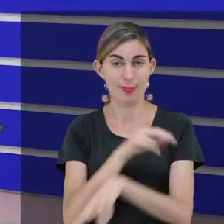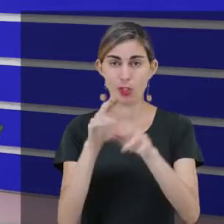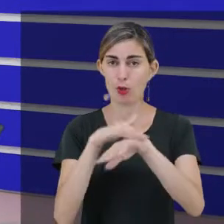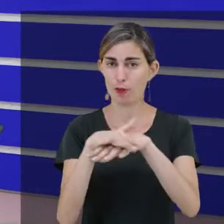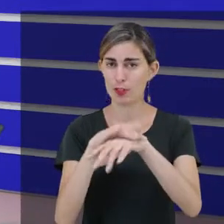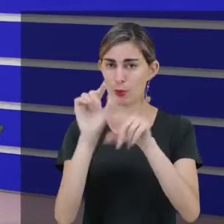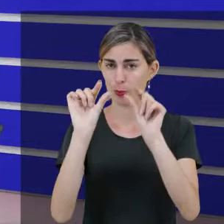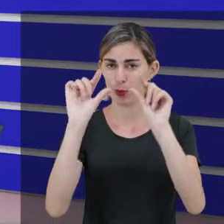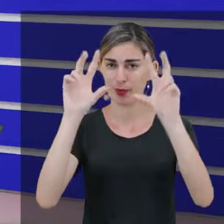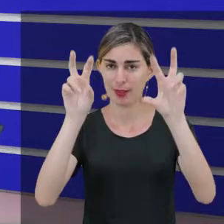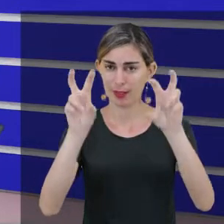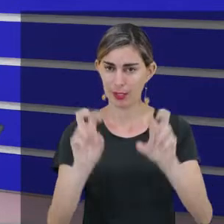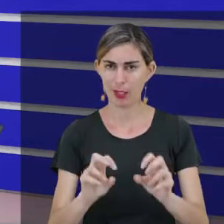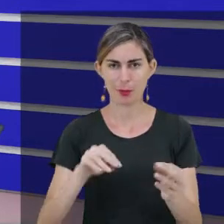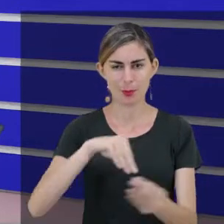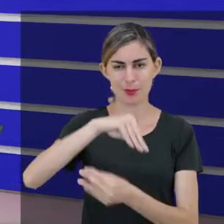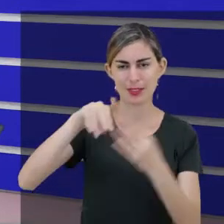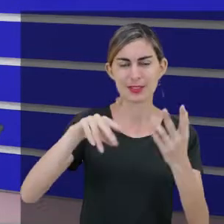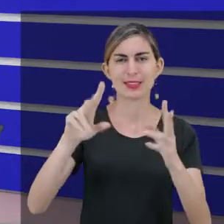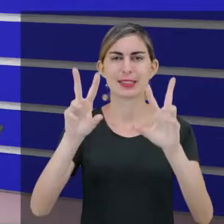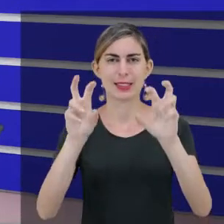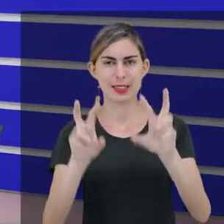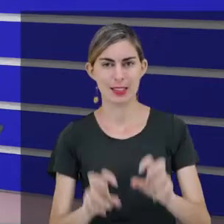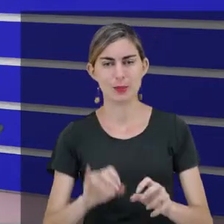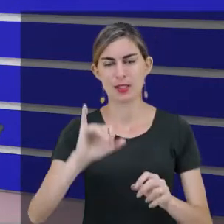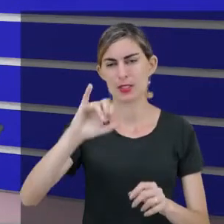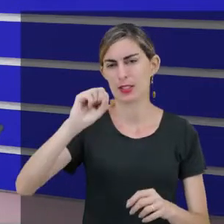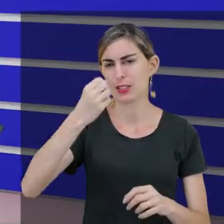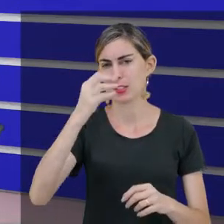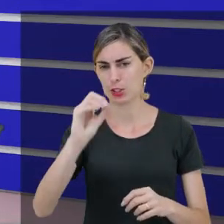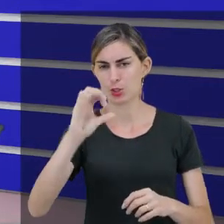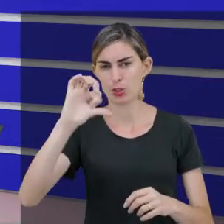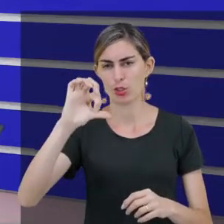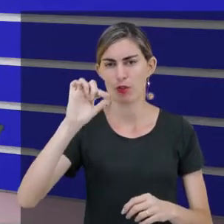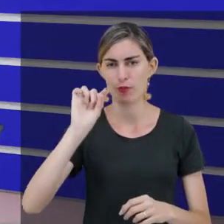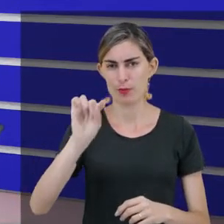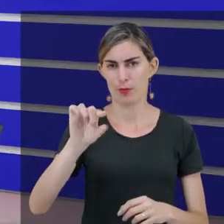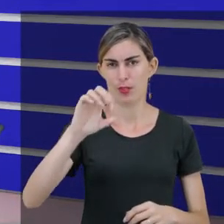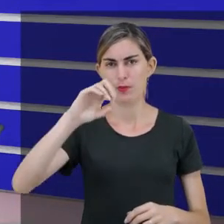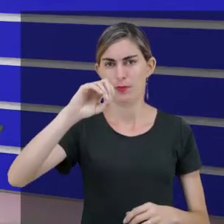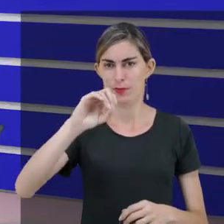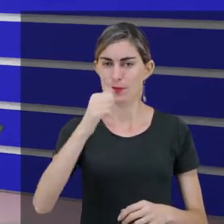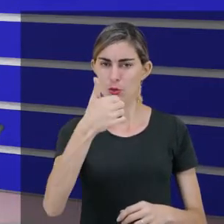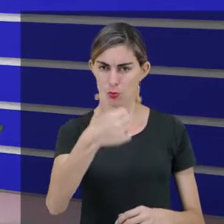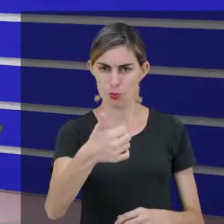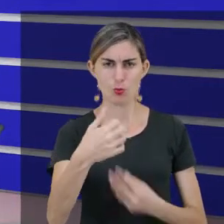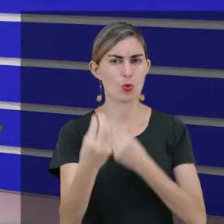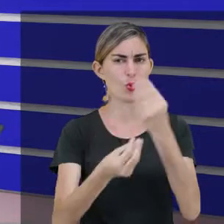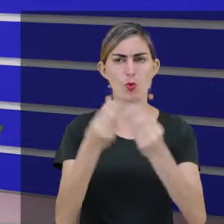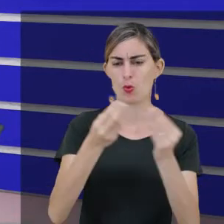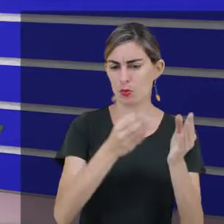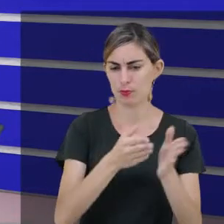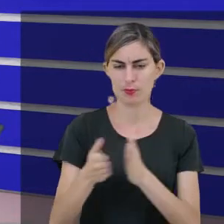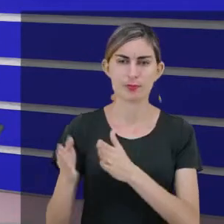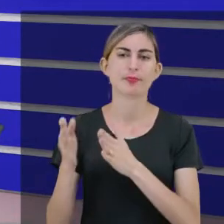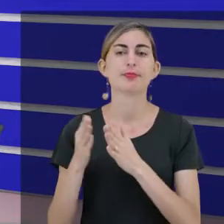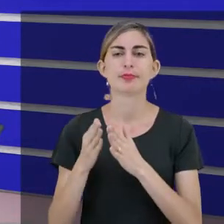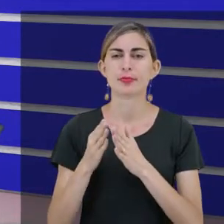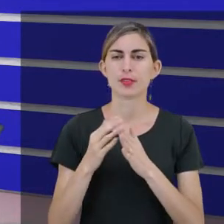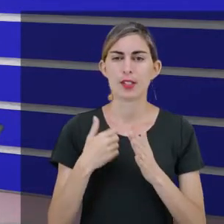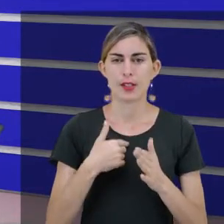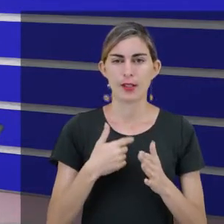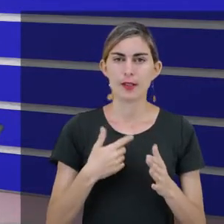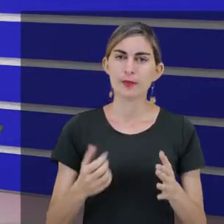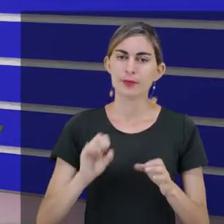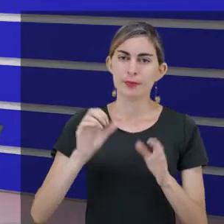que é tão místico, né? ISO 9001, e como é que se dá essa evolução na implementação das organizações. Eu sou